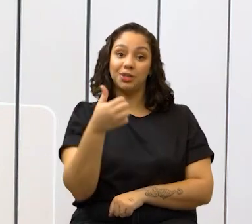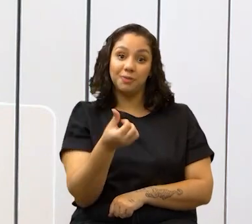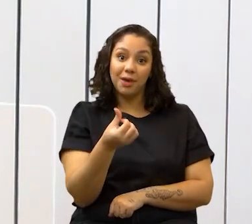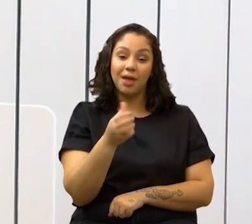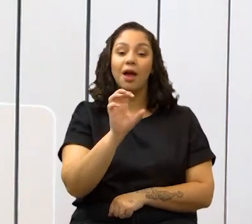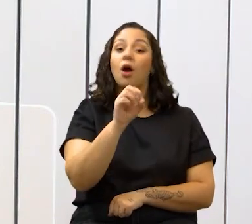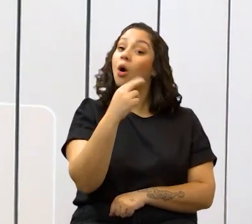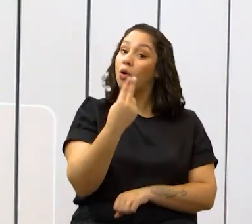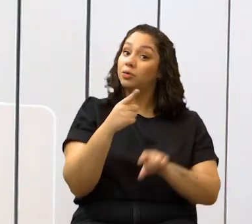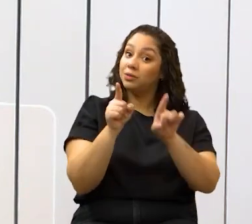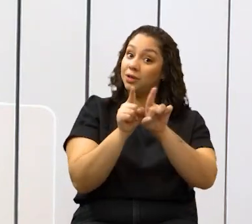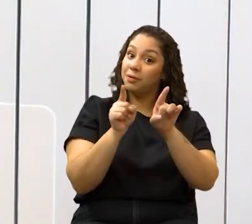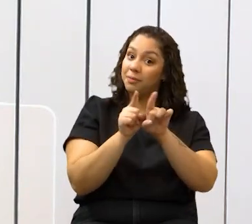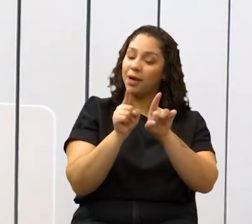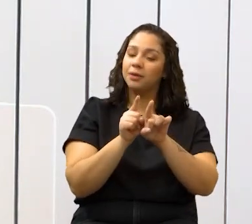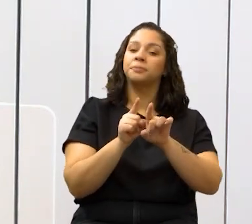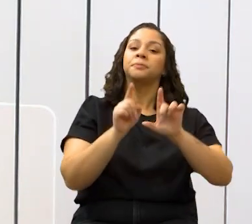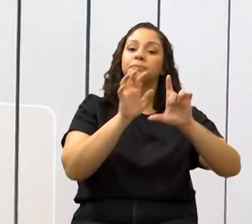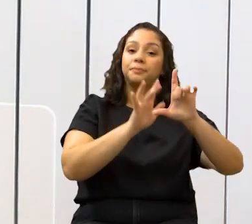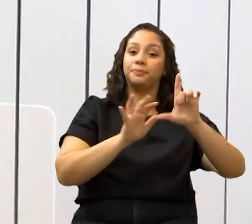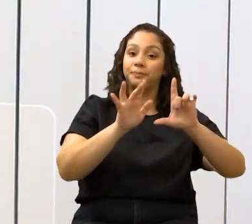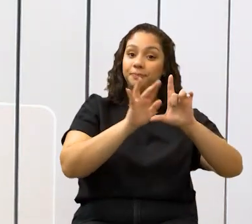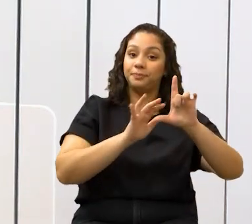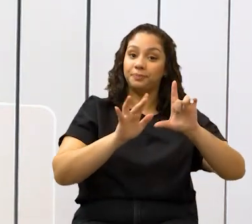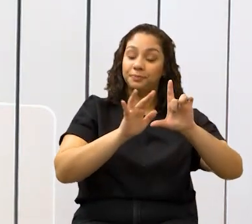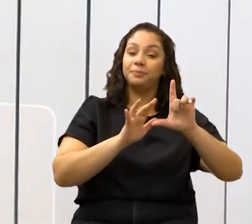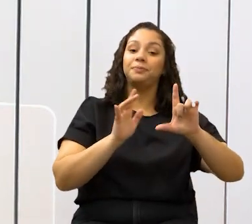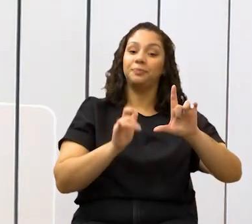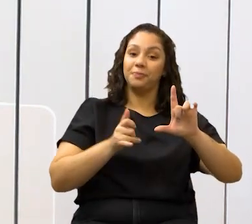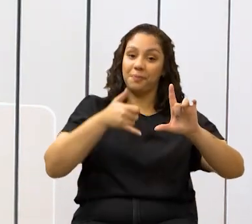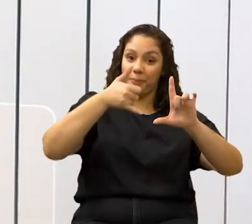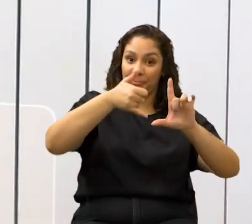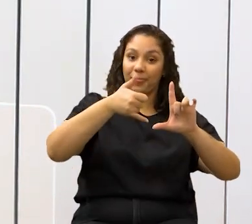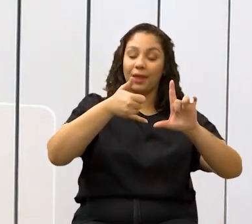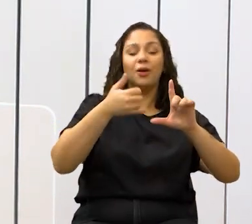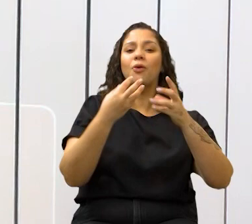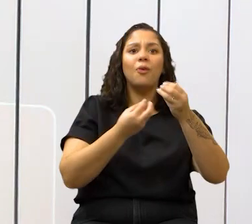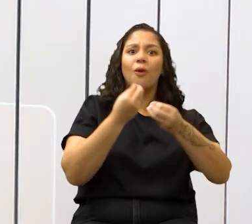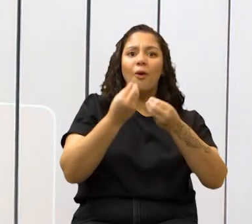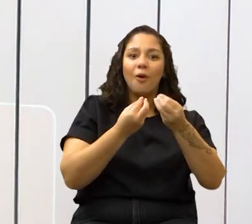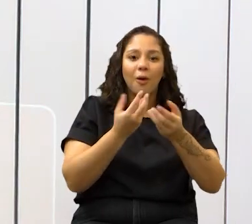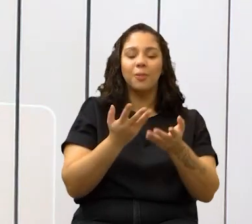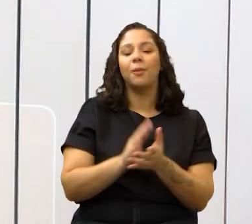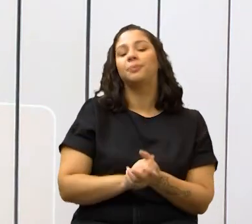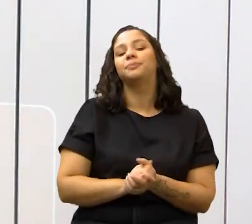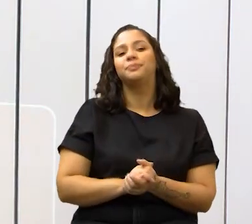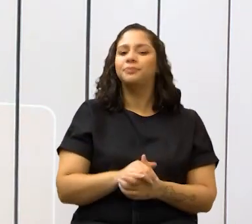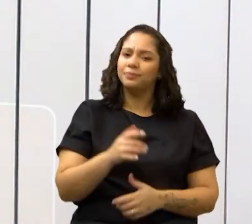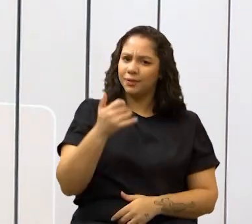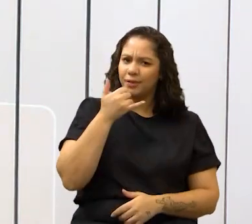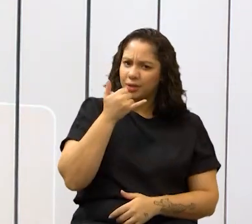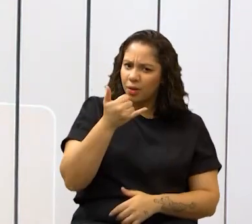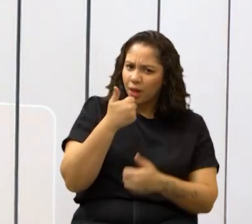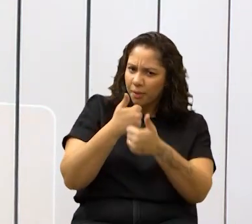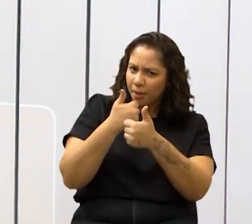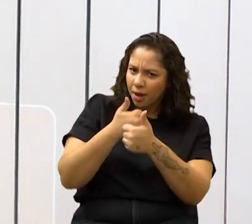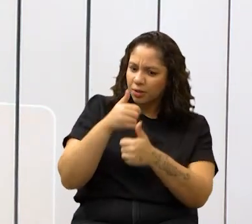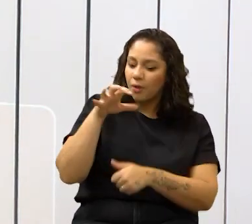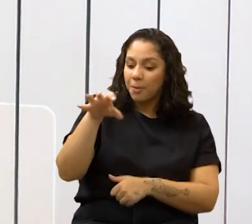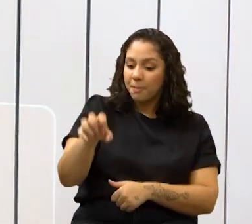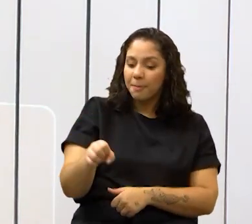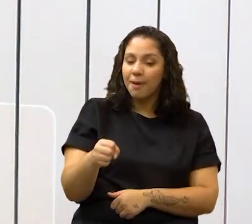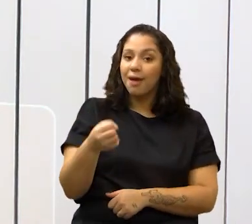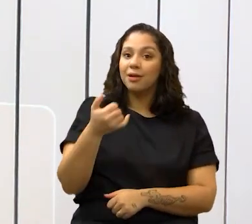978293776. Ou você tem a opção de enviar uma mensagem através do nosso QR Code. Como é que ele funciona? Está com o seu celular aí